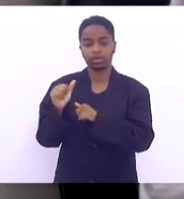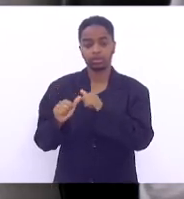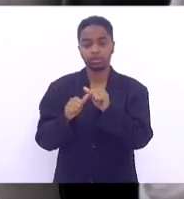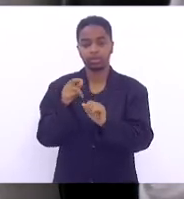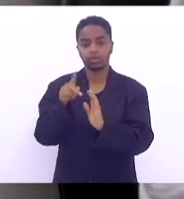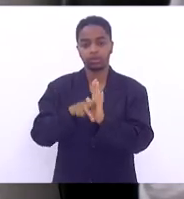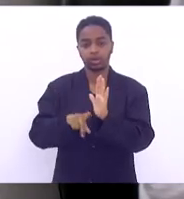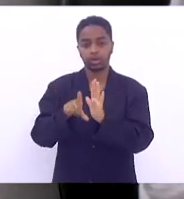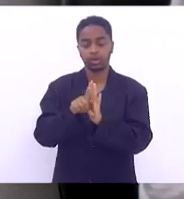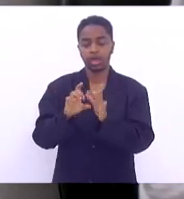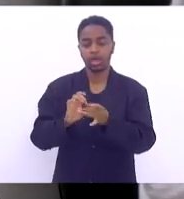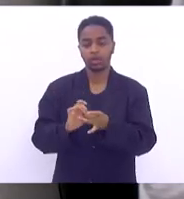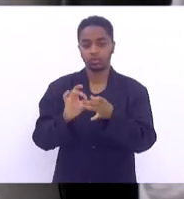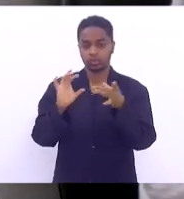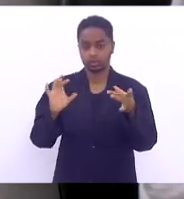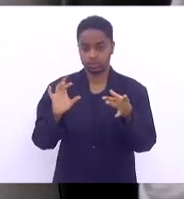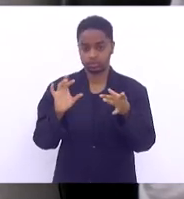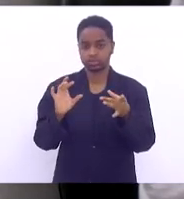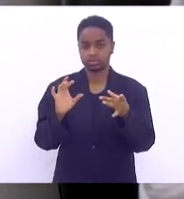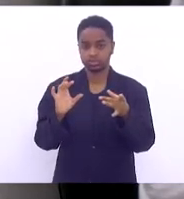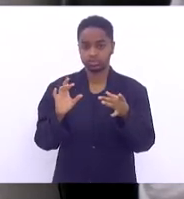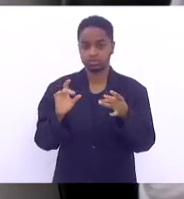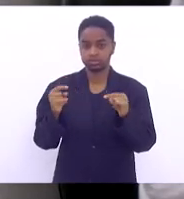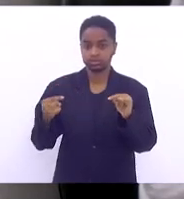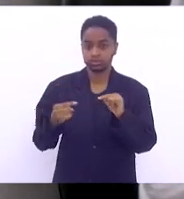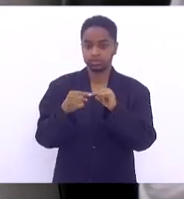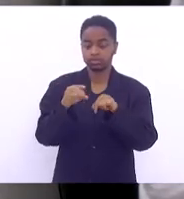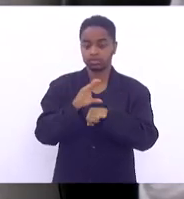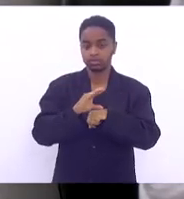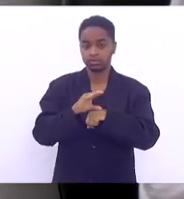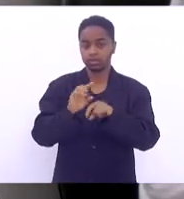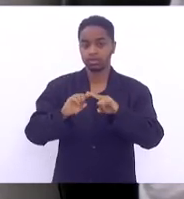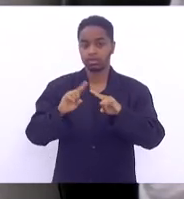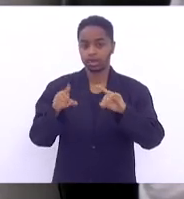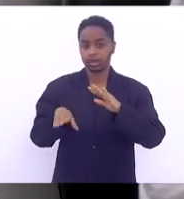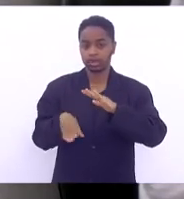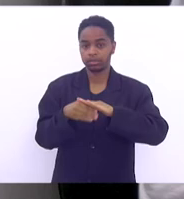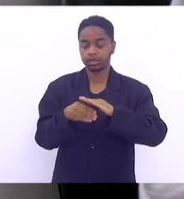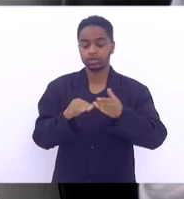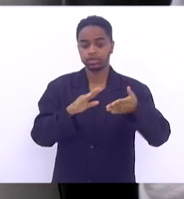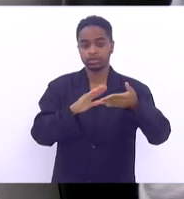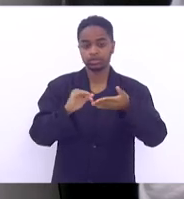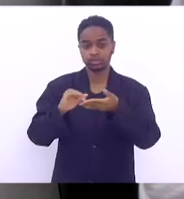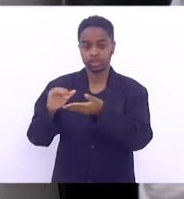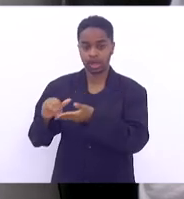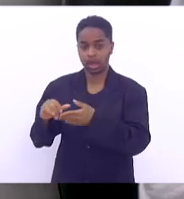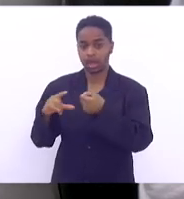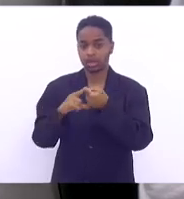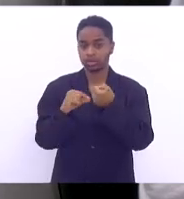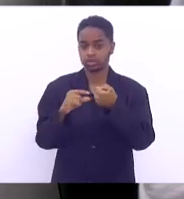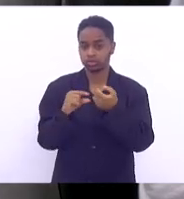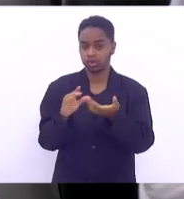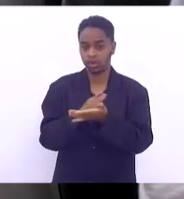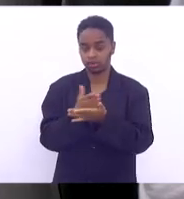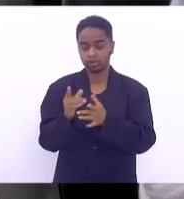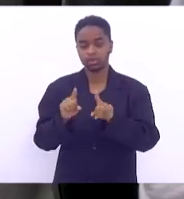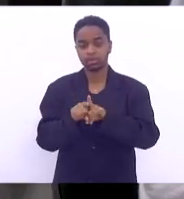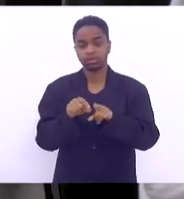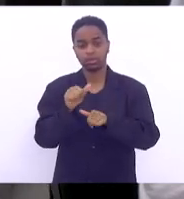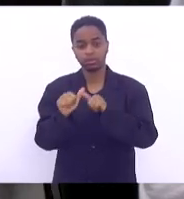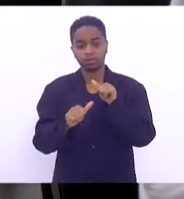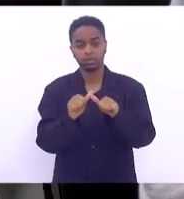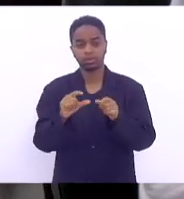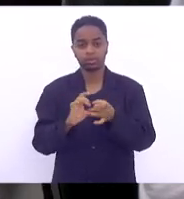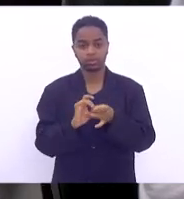em autorizativo, constitucionalidade com emendas para suprimir os referidos artigos e transformá-lo em